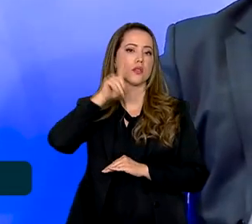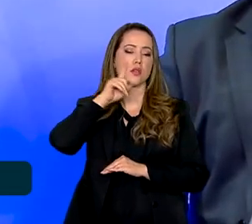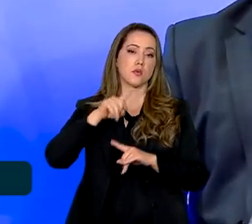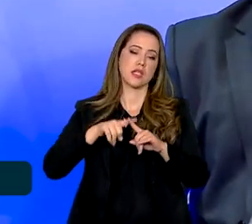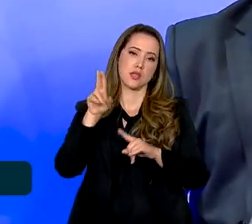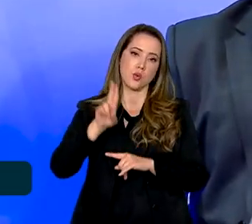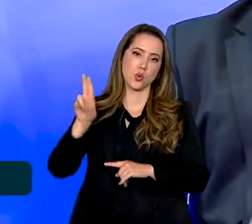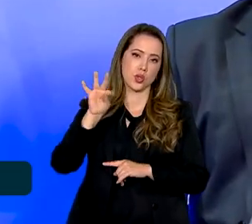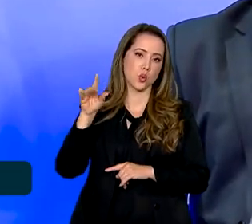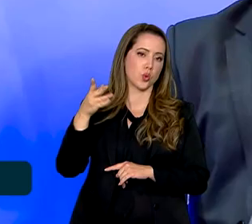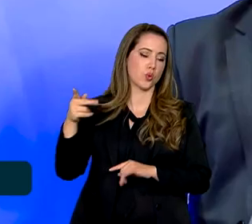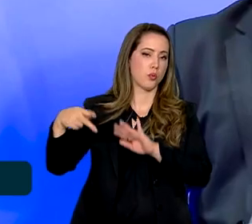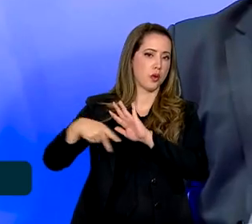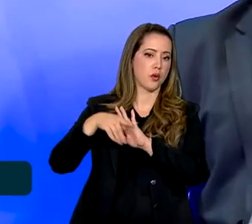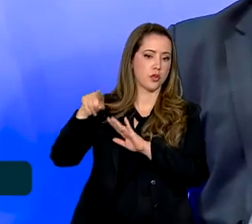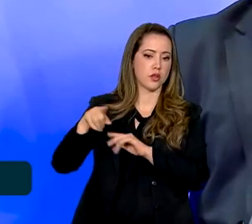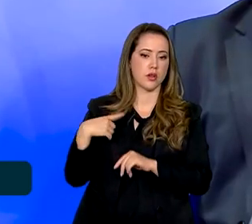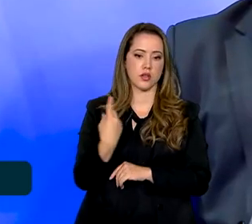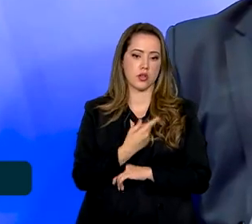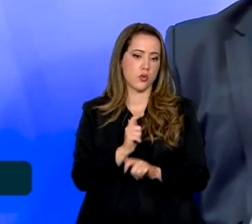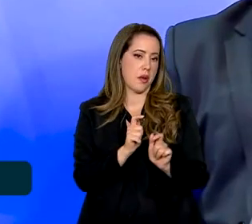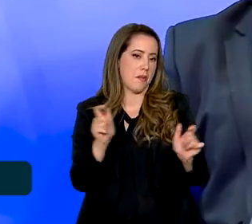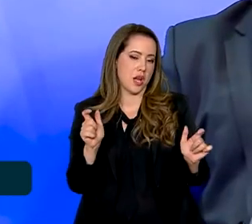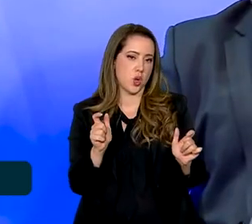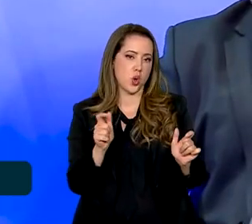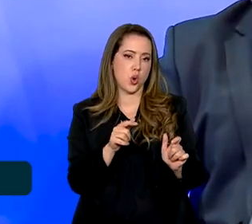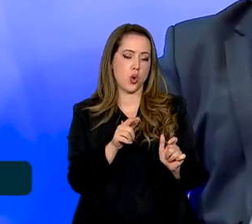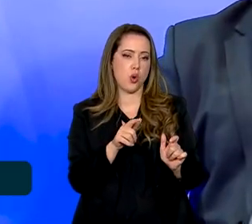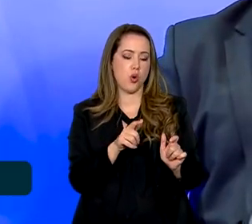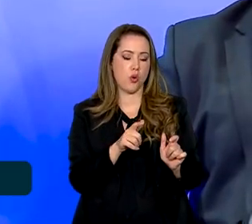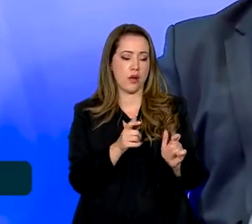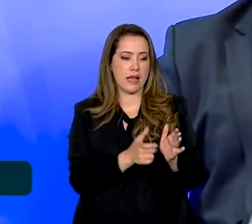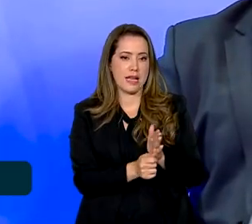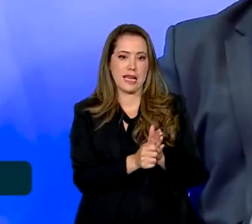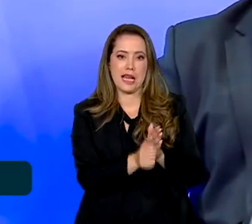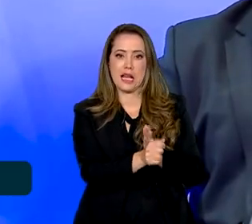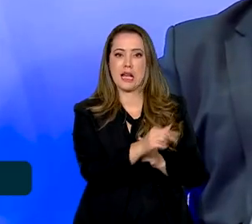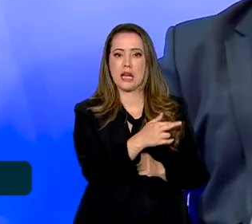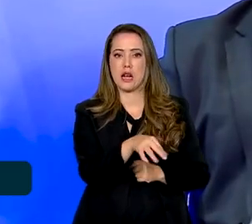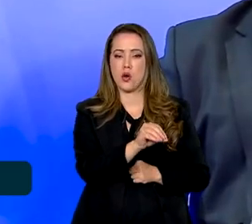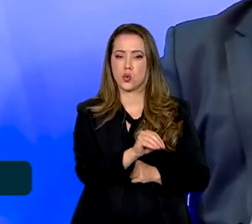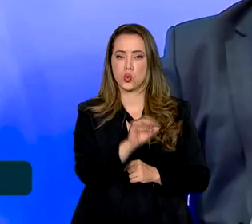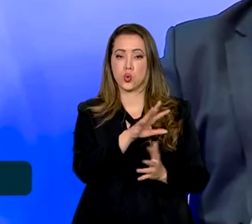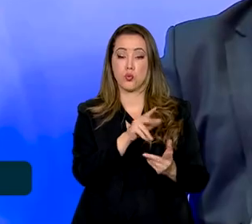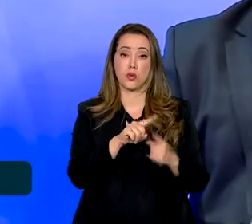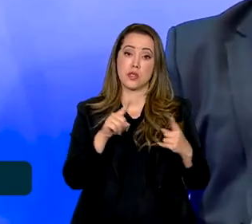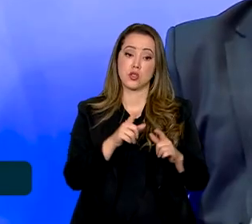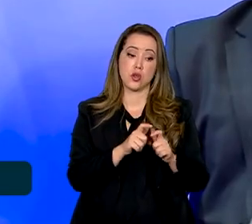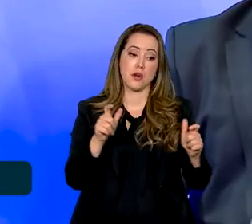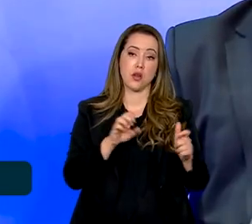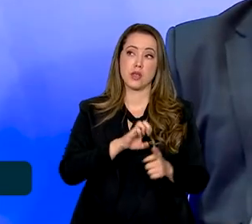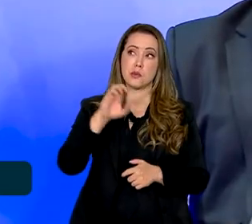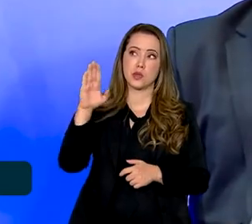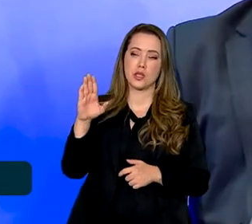consome quase tudo que produz. Nós não somos o maior produtor de grãos do mundo, mas nós somos o maior exportador de grãos do mundo. Mas nós